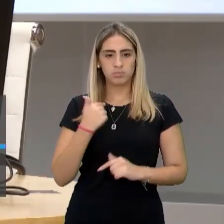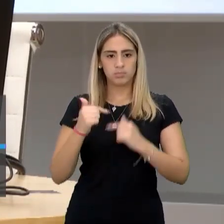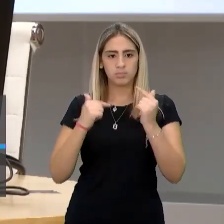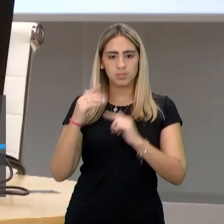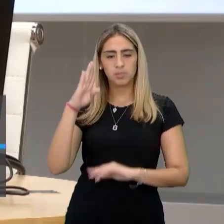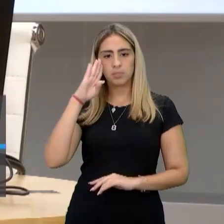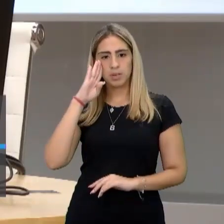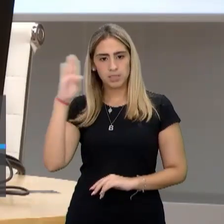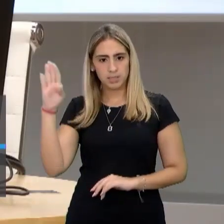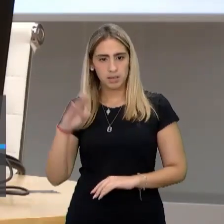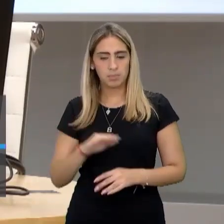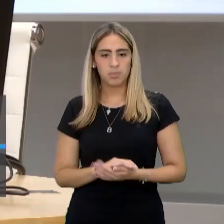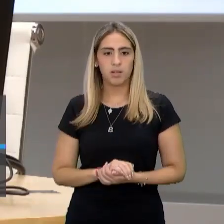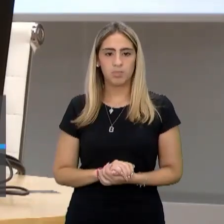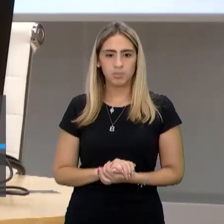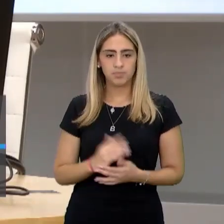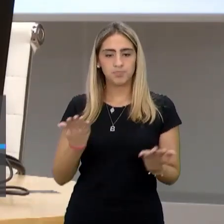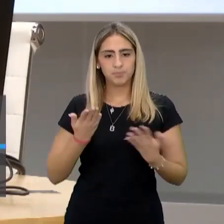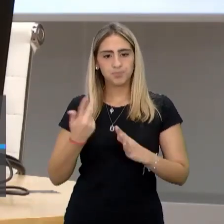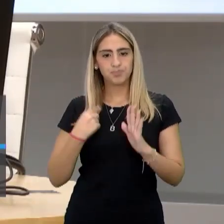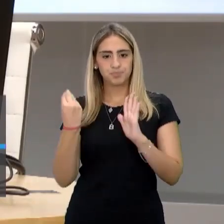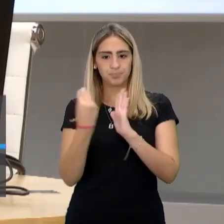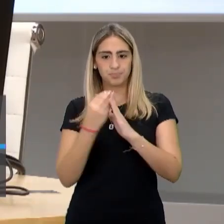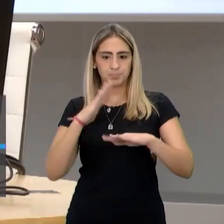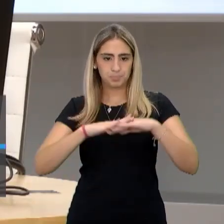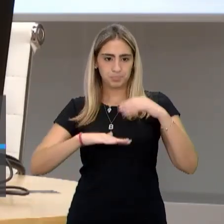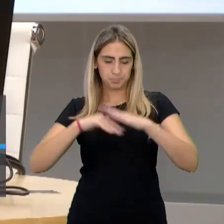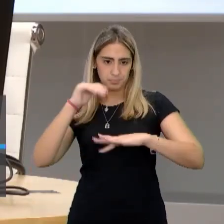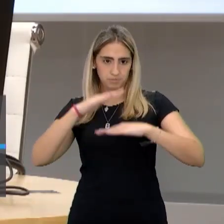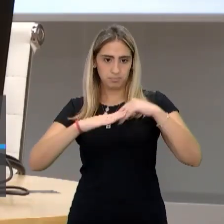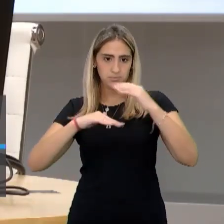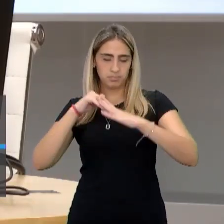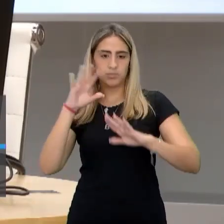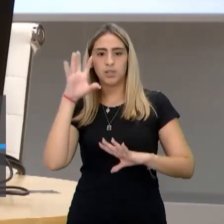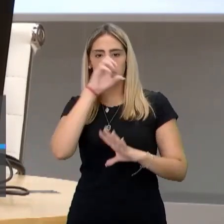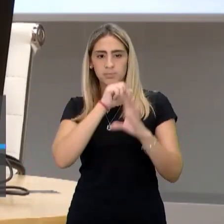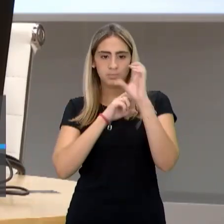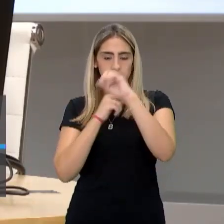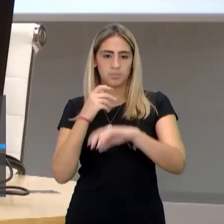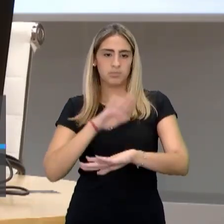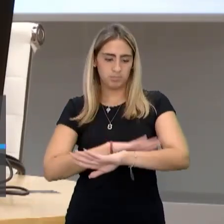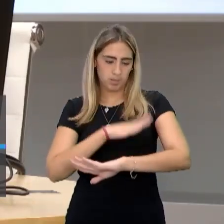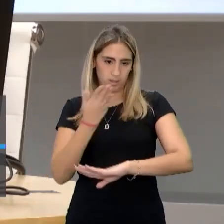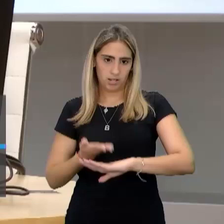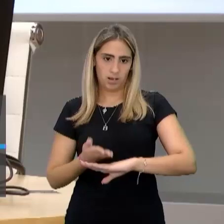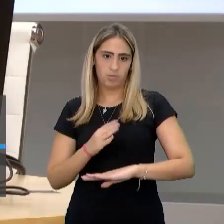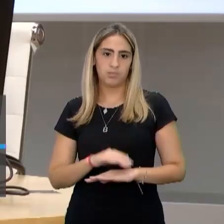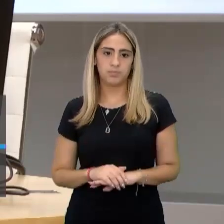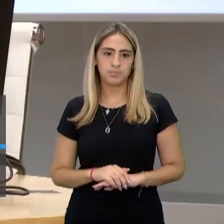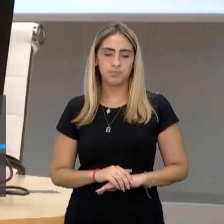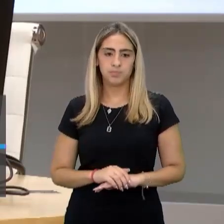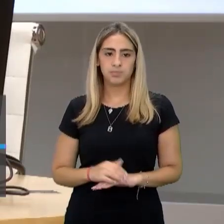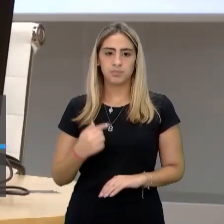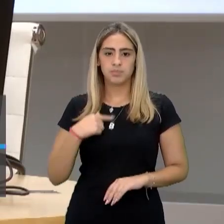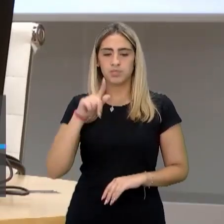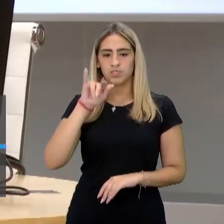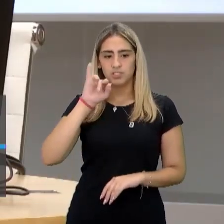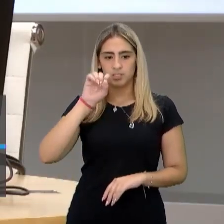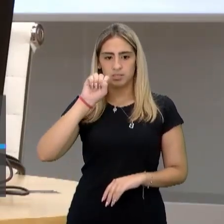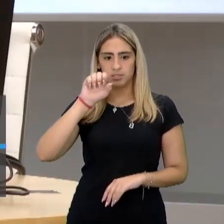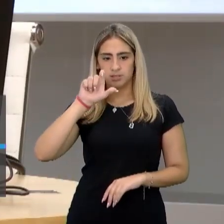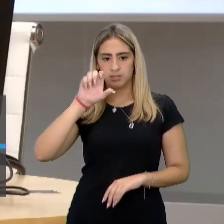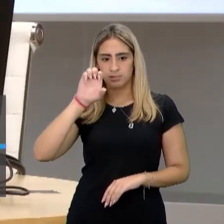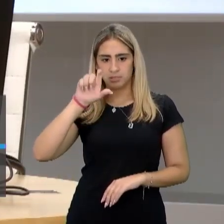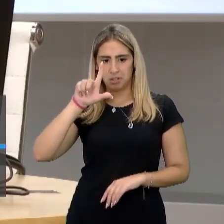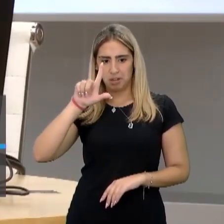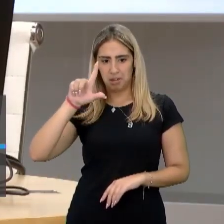as premissas e hoje a gente vai colocar aí uma parte mais prática aí dos aprendizados do PEI, tá bom? Eu sou a Gisele Teles, como vocês já